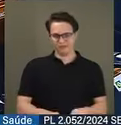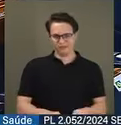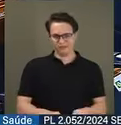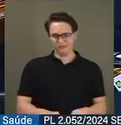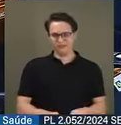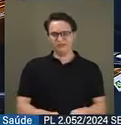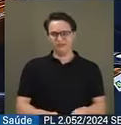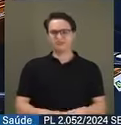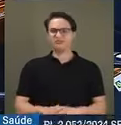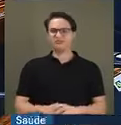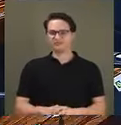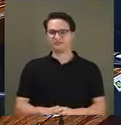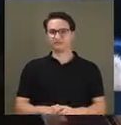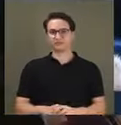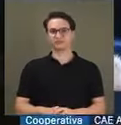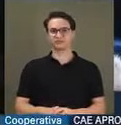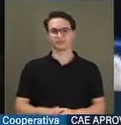Nós temos a chance,